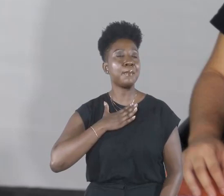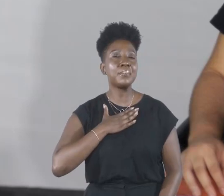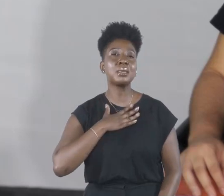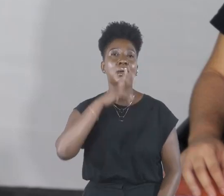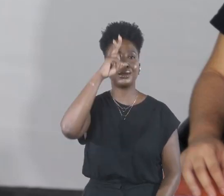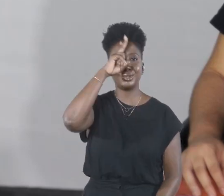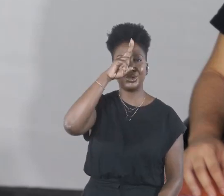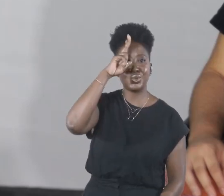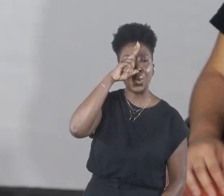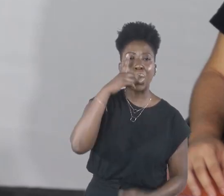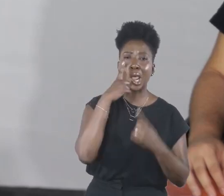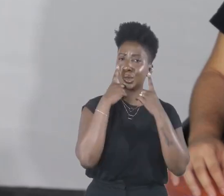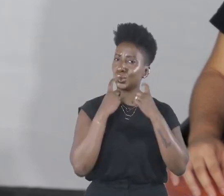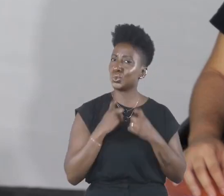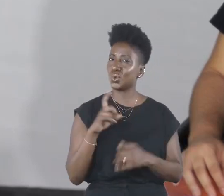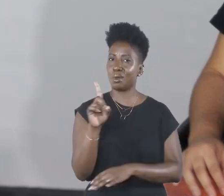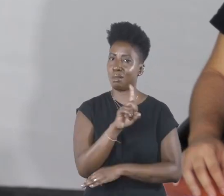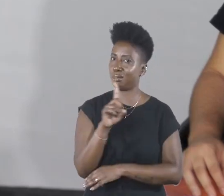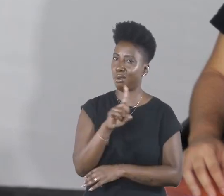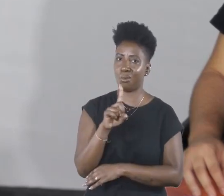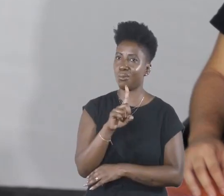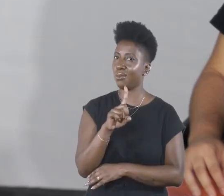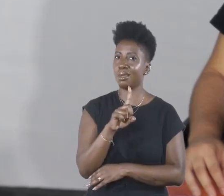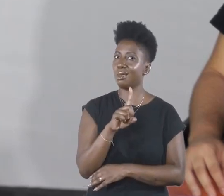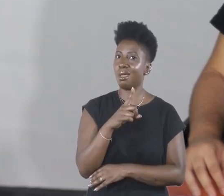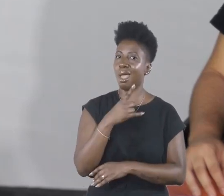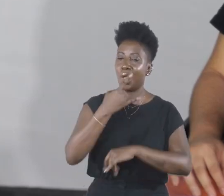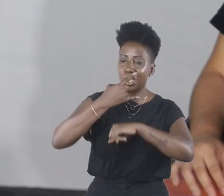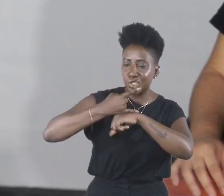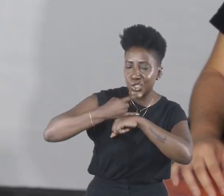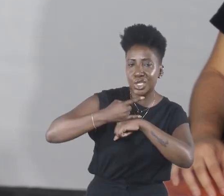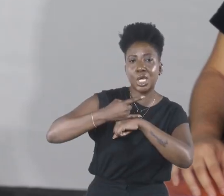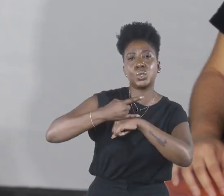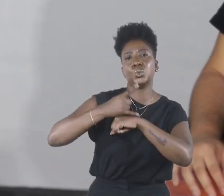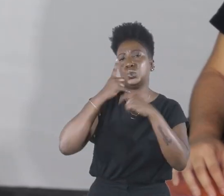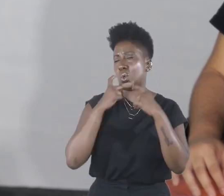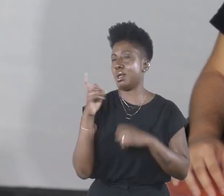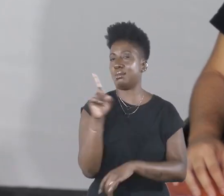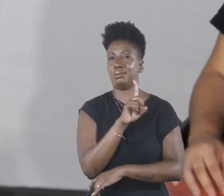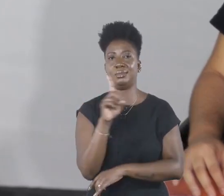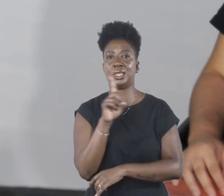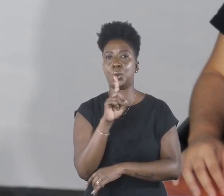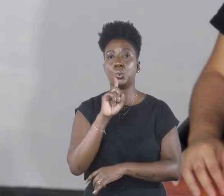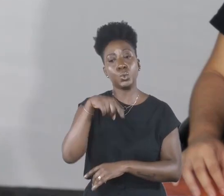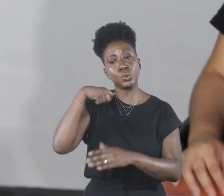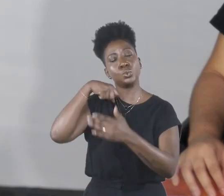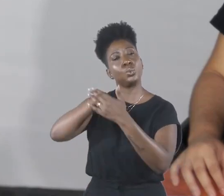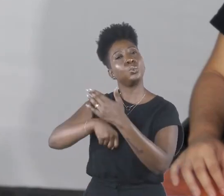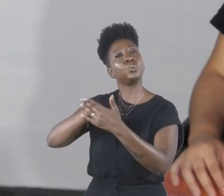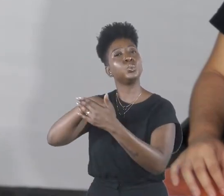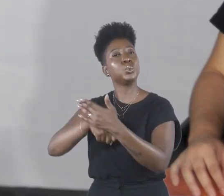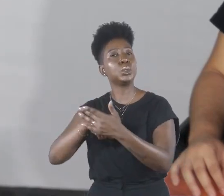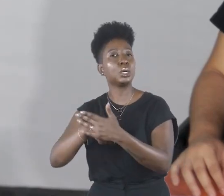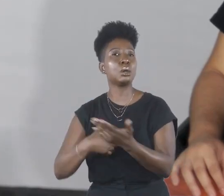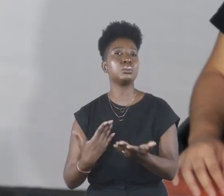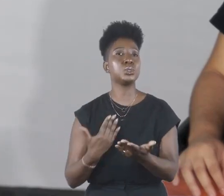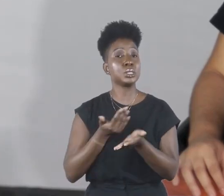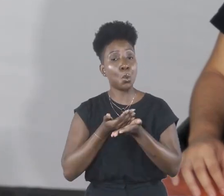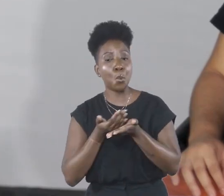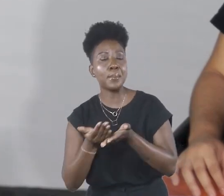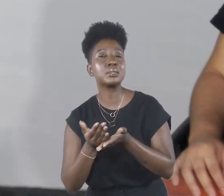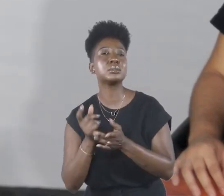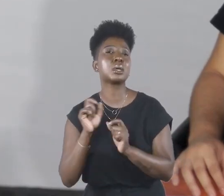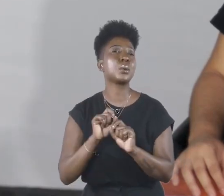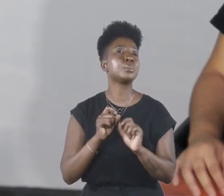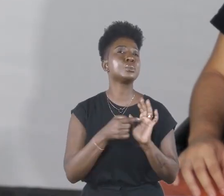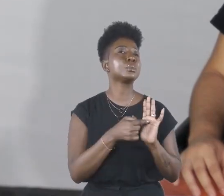do Haiti, sabe haitianos não chora pela dificuldade. Haitiano luta pela dificuldade. A gente briga. Então, a gente começa na militância